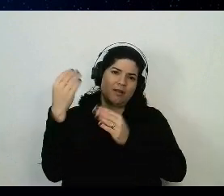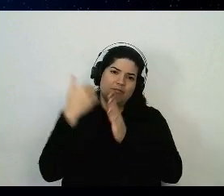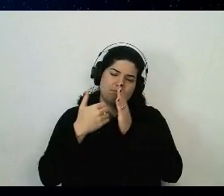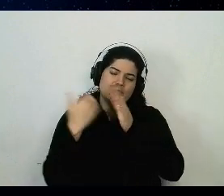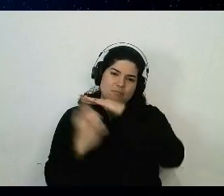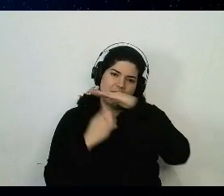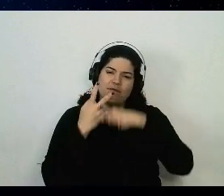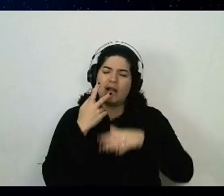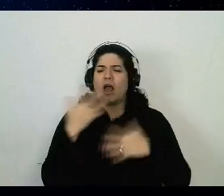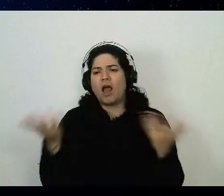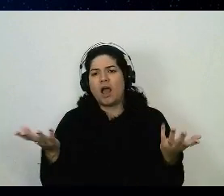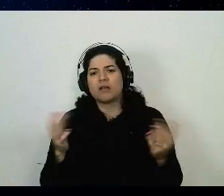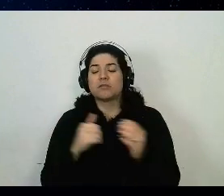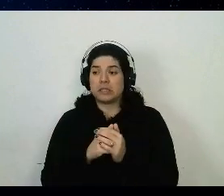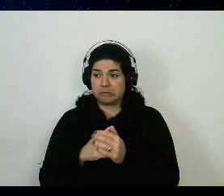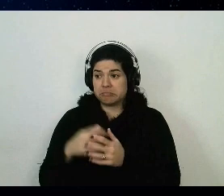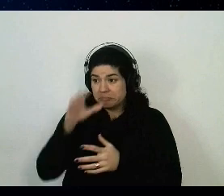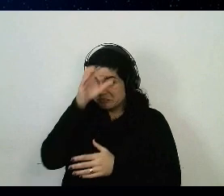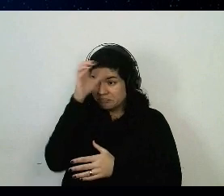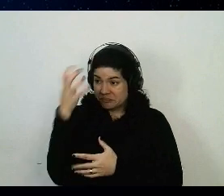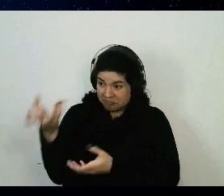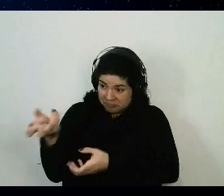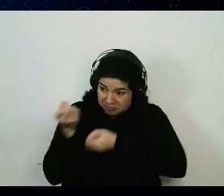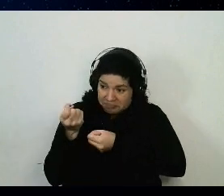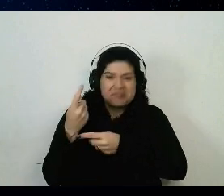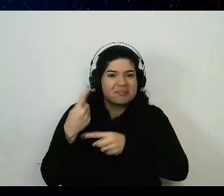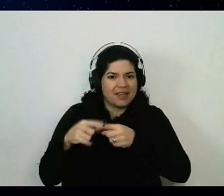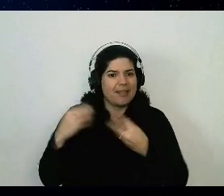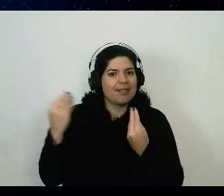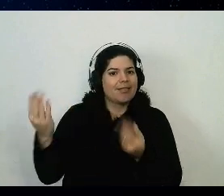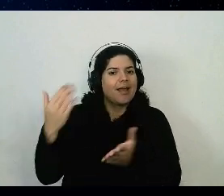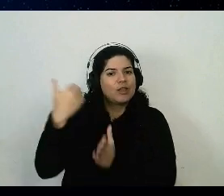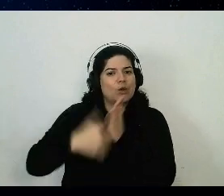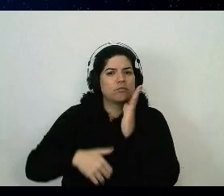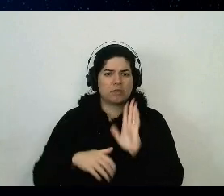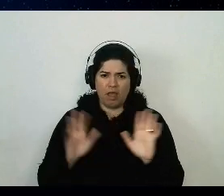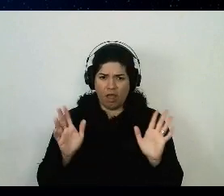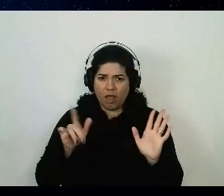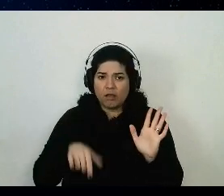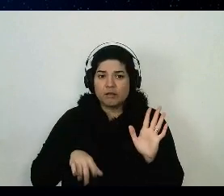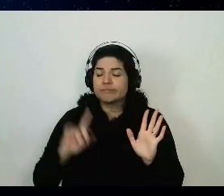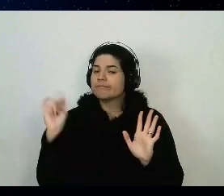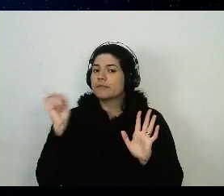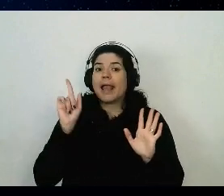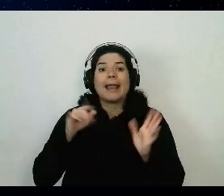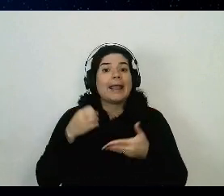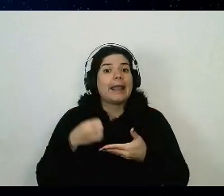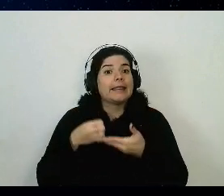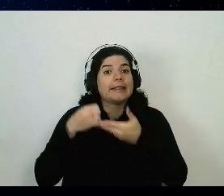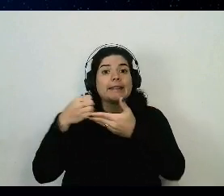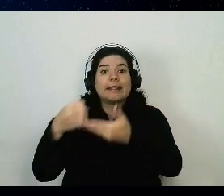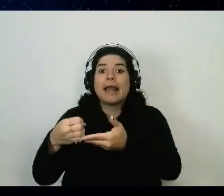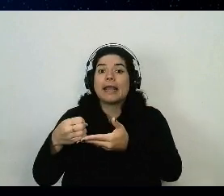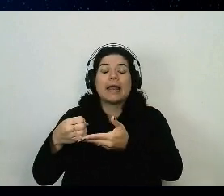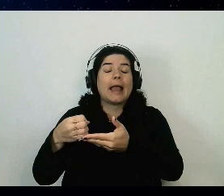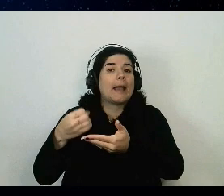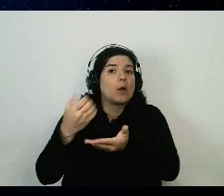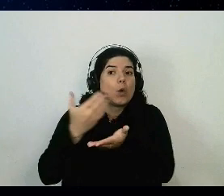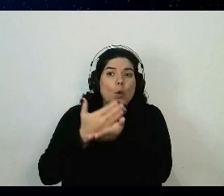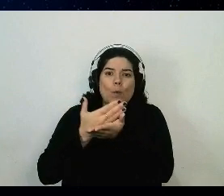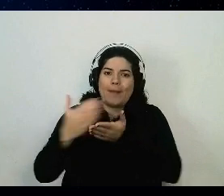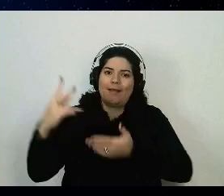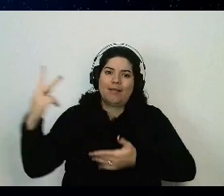Ah, poxa, mas eu retenho meu cliente porque eu dou um desconto para ele aqui. Não é sobre isso. É sobre a entrega que a gente faz desde a primeira ponta da jornada do nosso